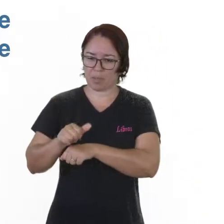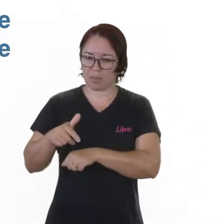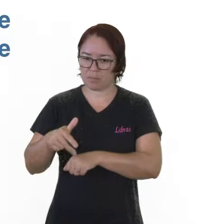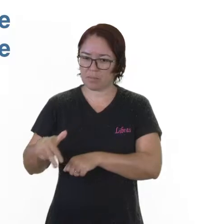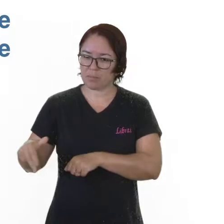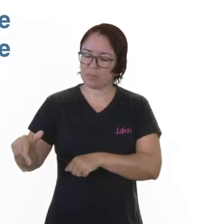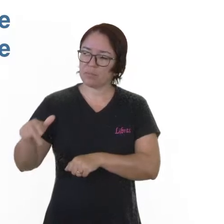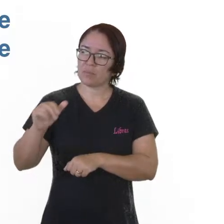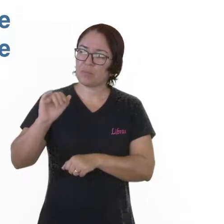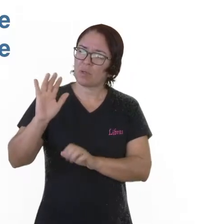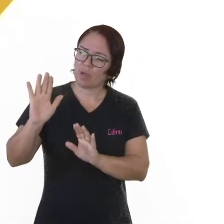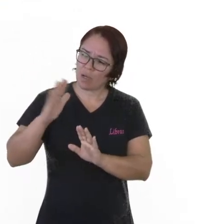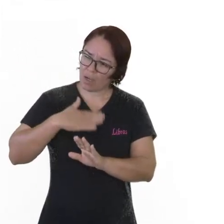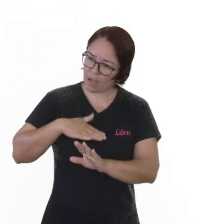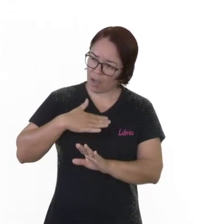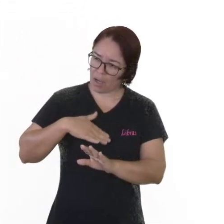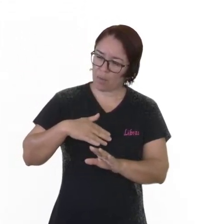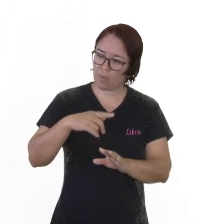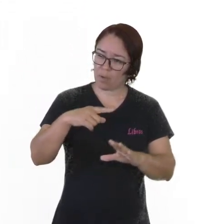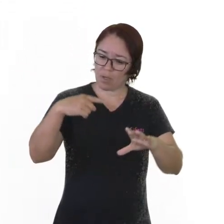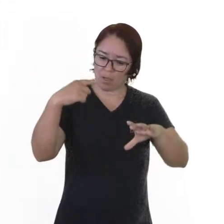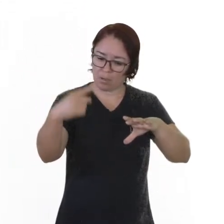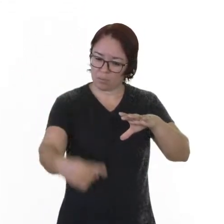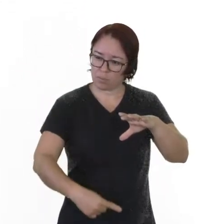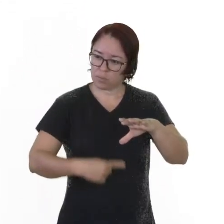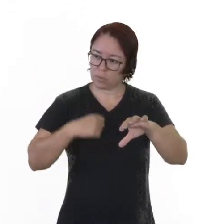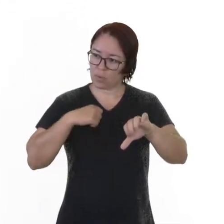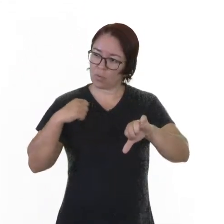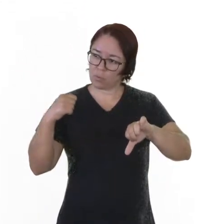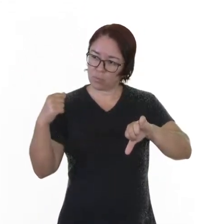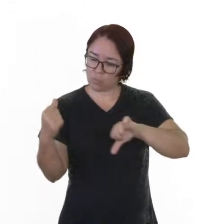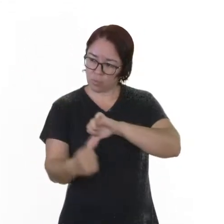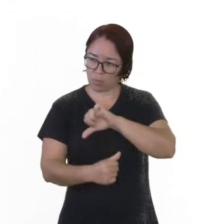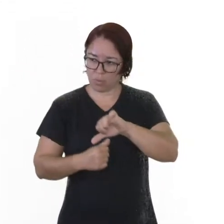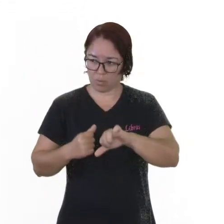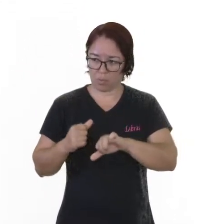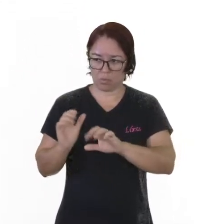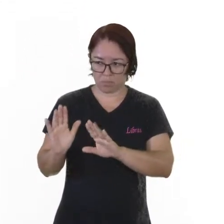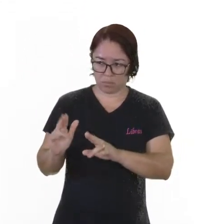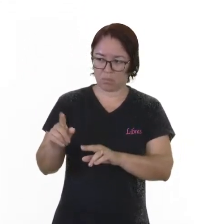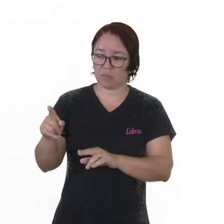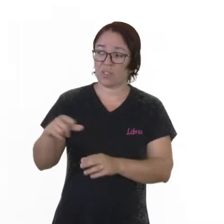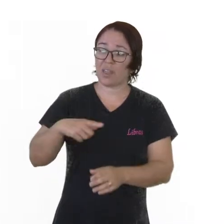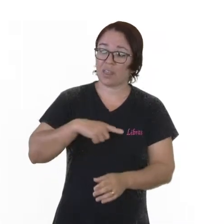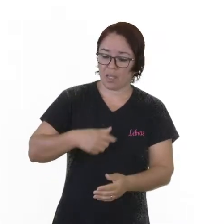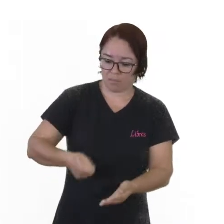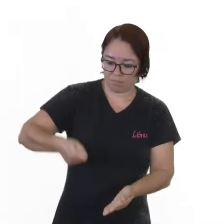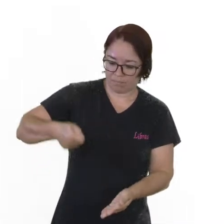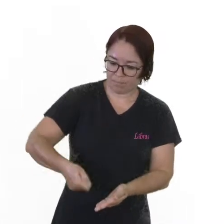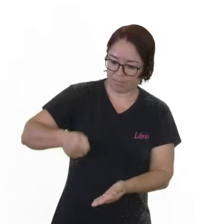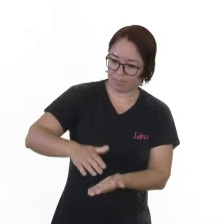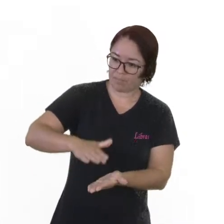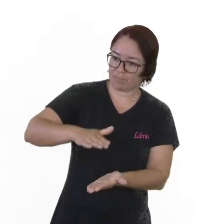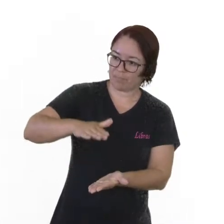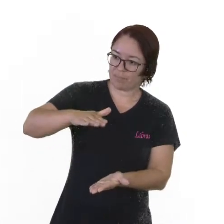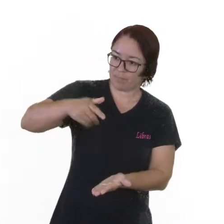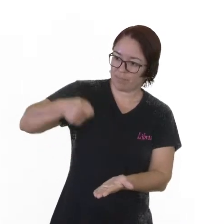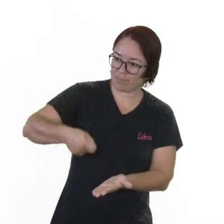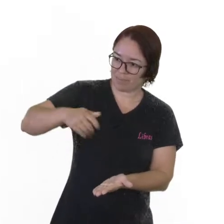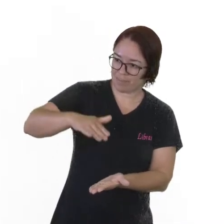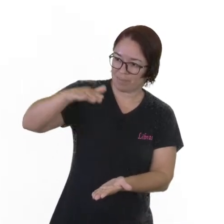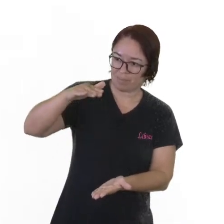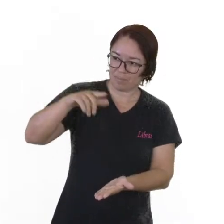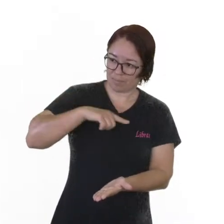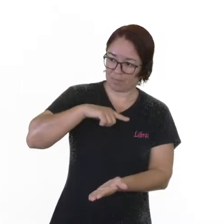trocarei o pneu." "Você tem um macaco?" perguntou o homem. "Não," respondeu a